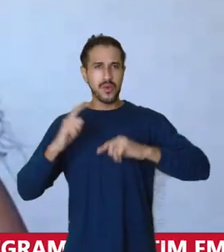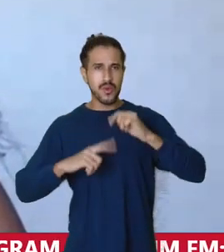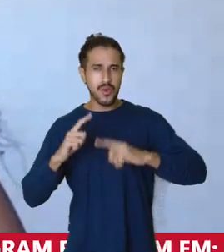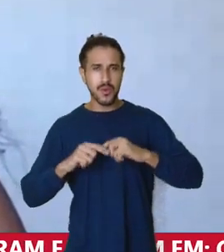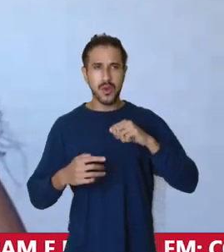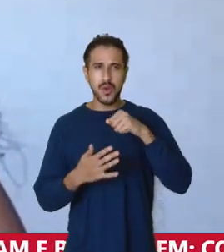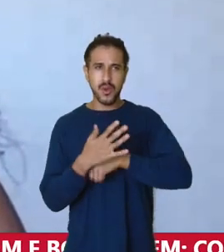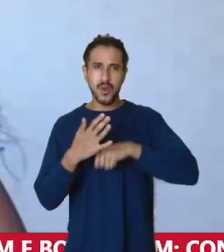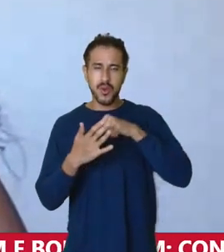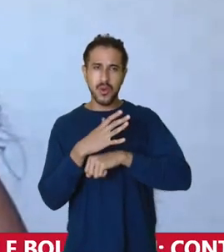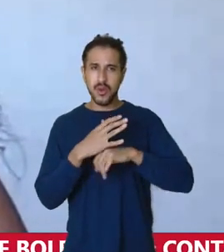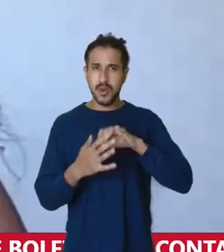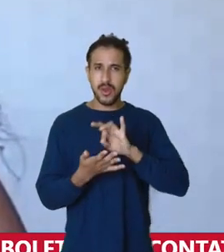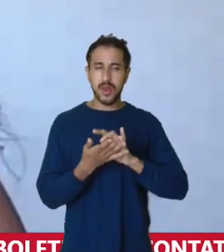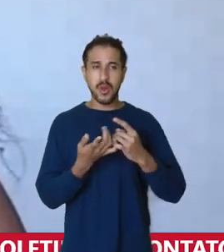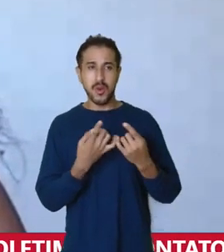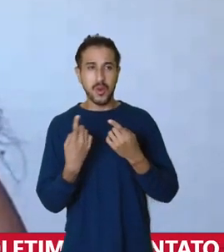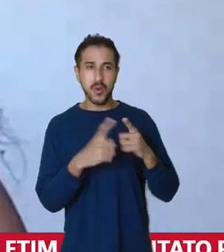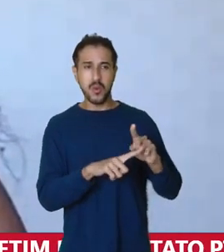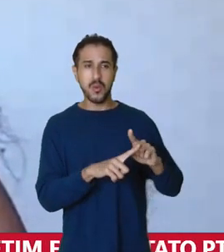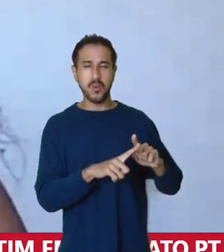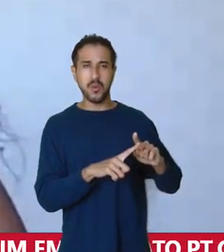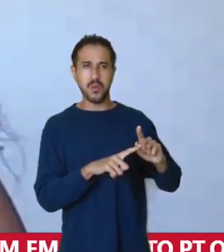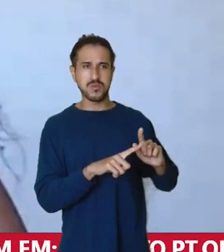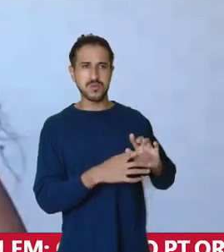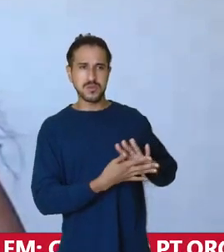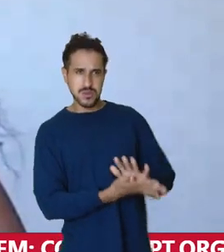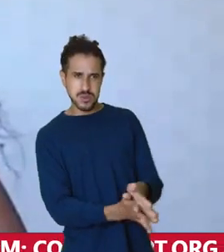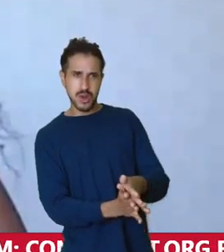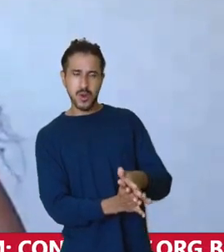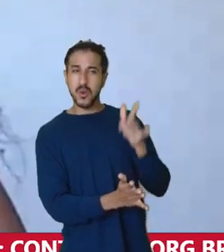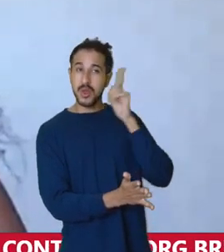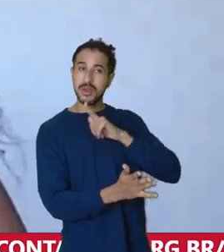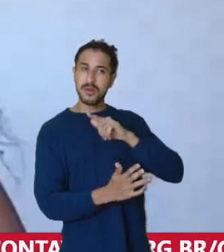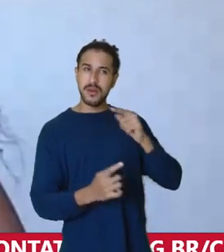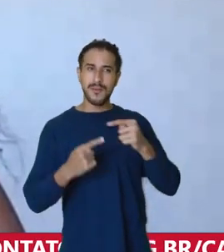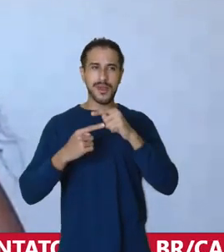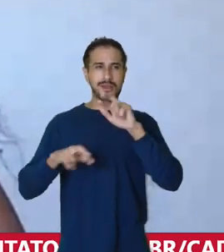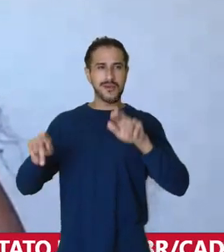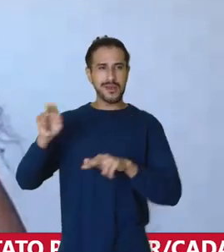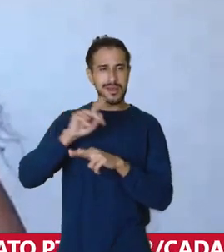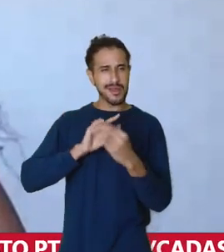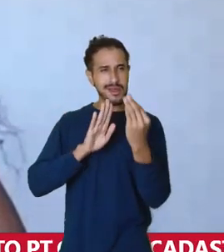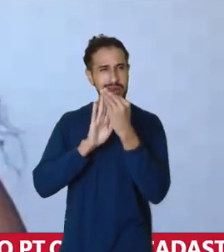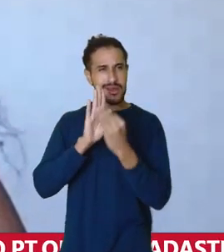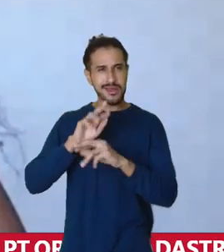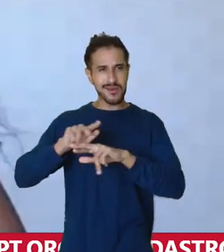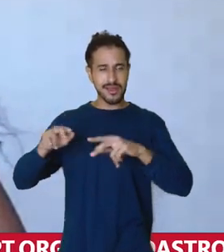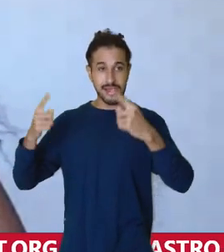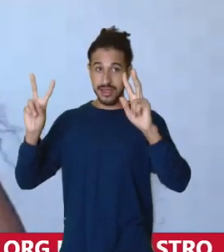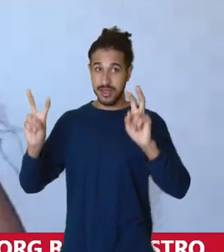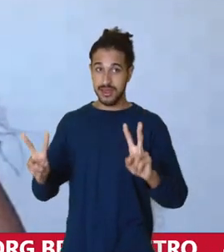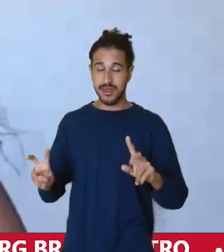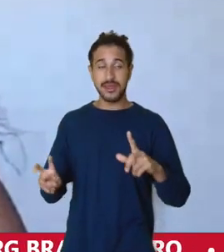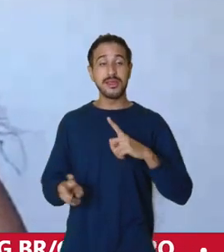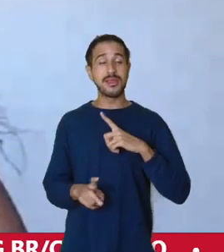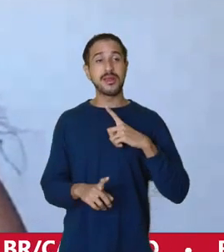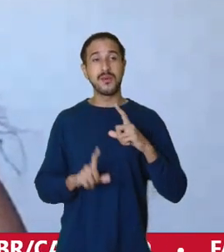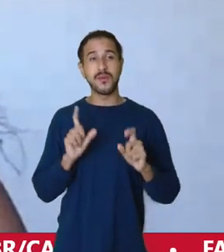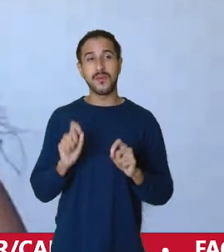de luta sistemática contra a opressão, que seja diverso e que inclua diferentes pautas, né? Então, existe